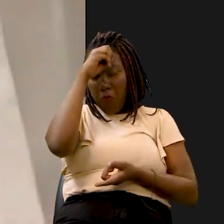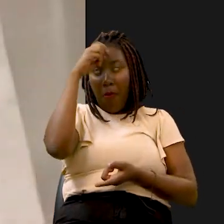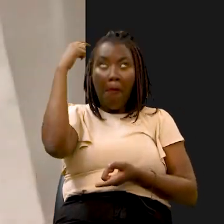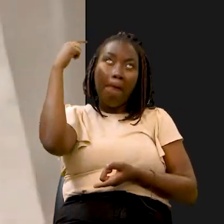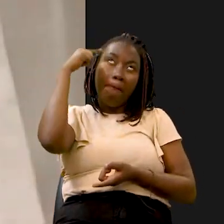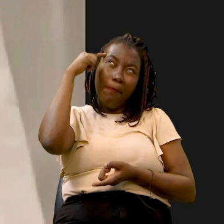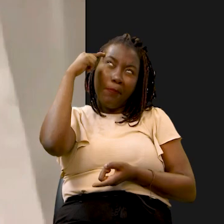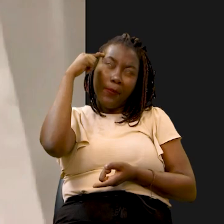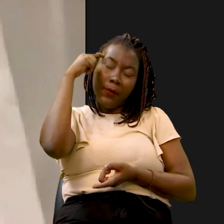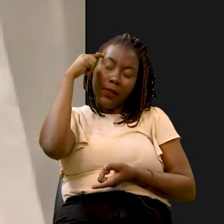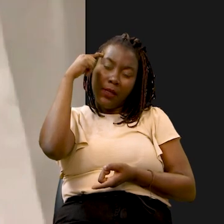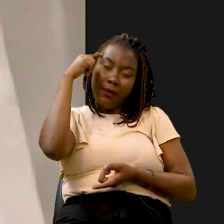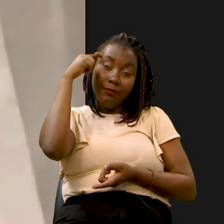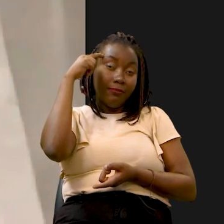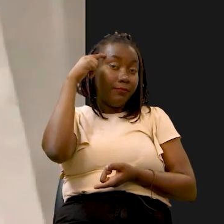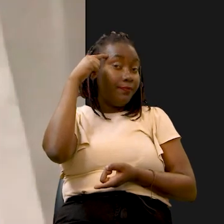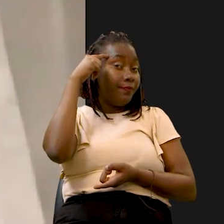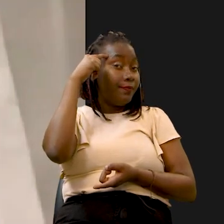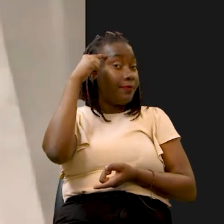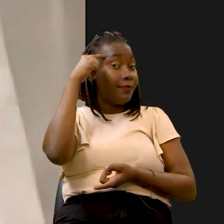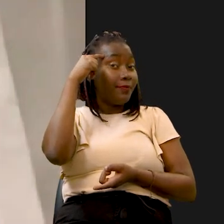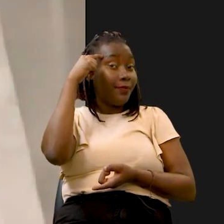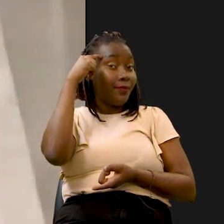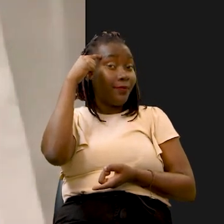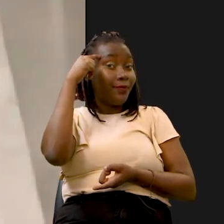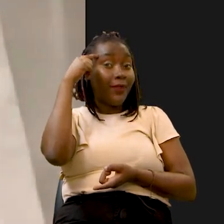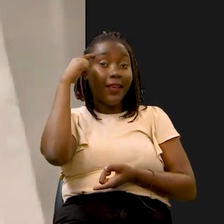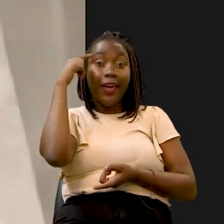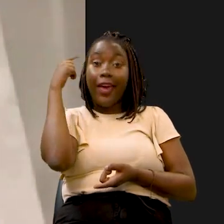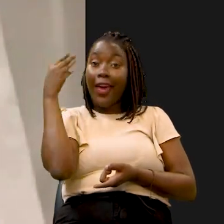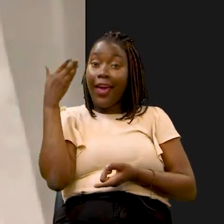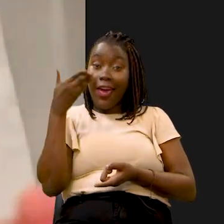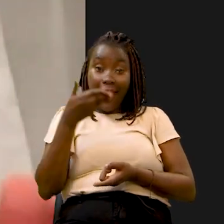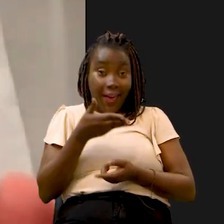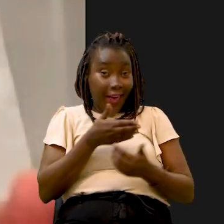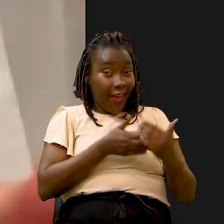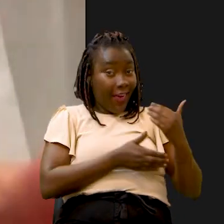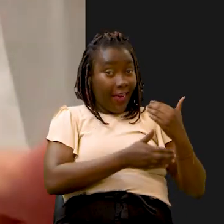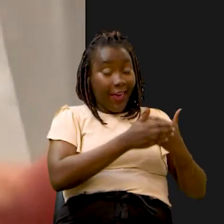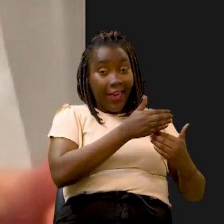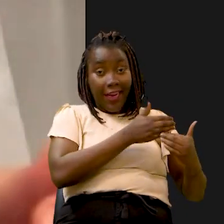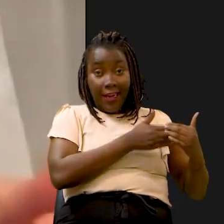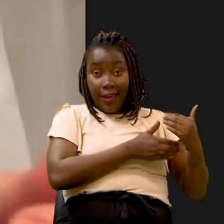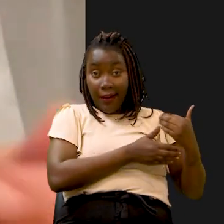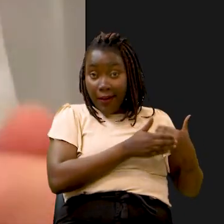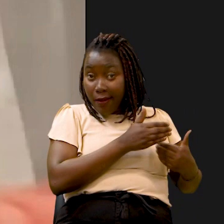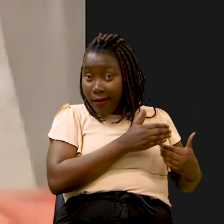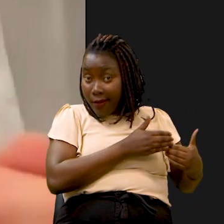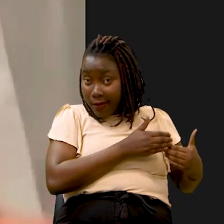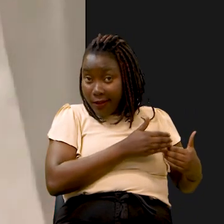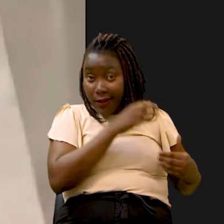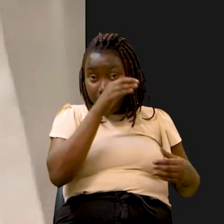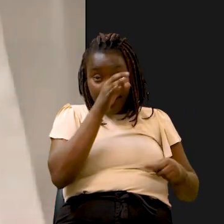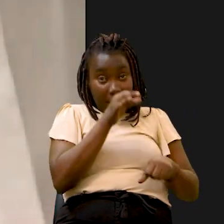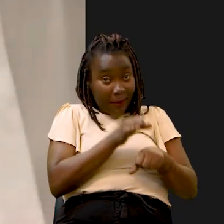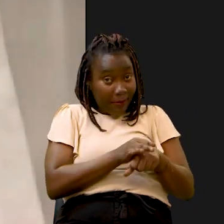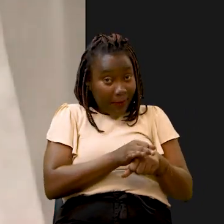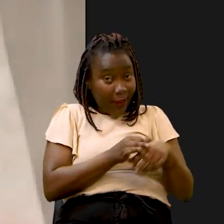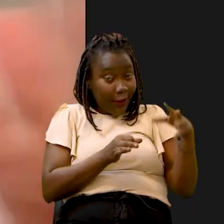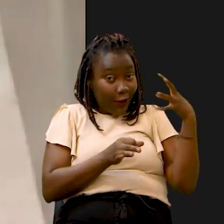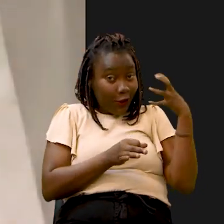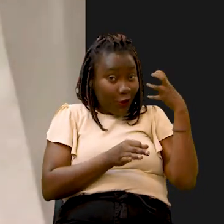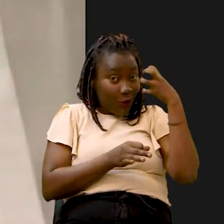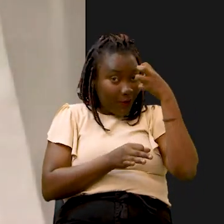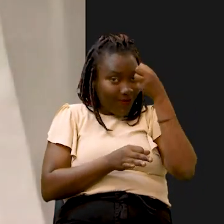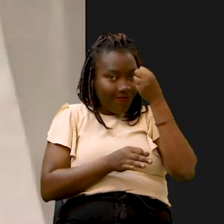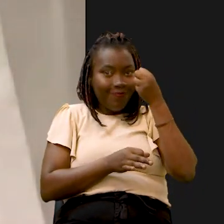do que a pessoa leiga possa pensar, essa característica de regressão, de